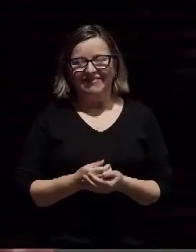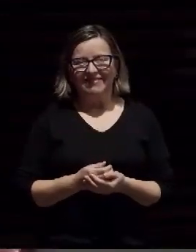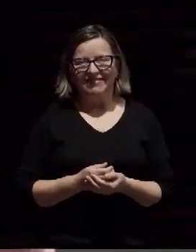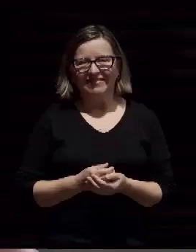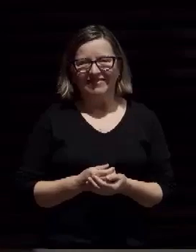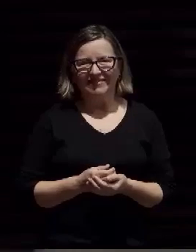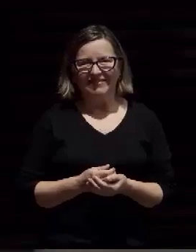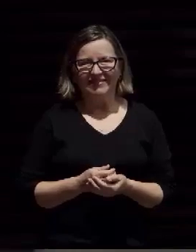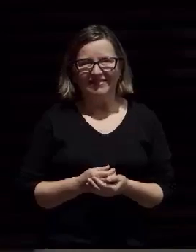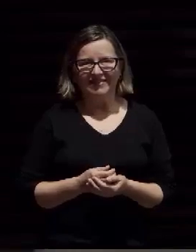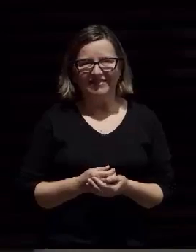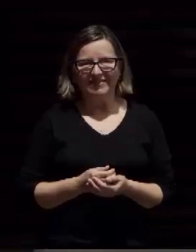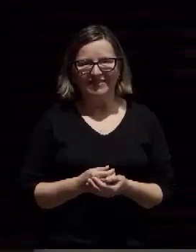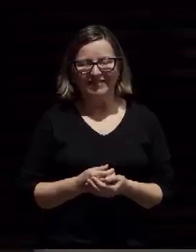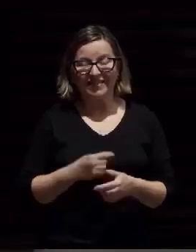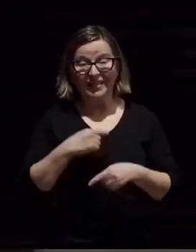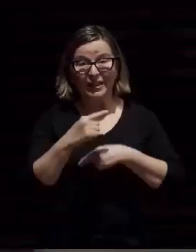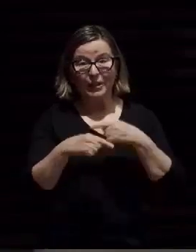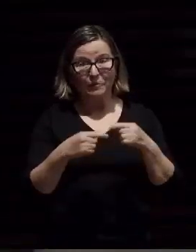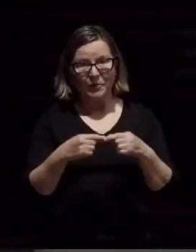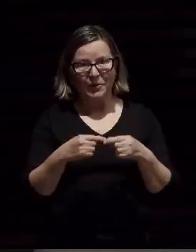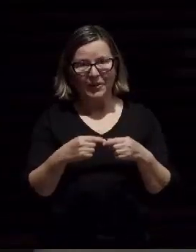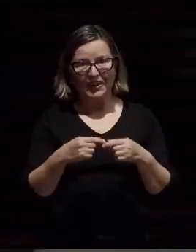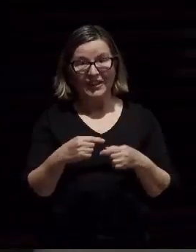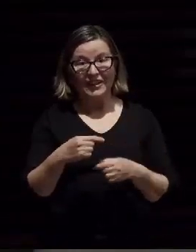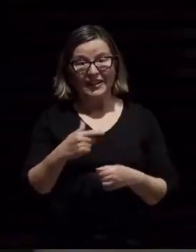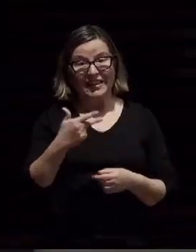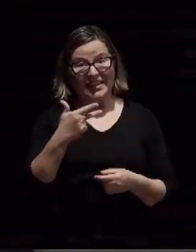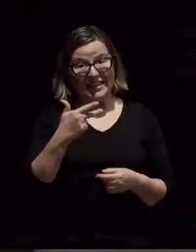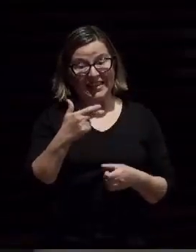que após 3 anos e meio